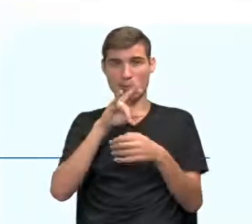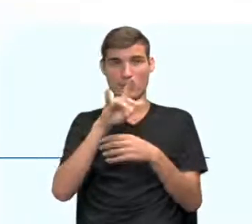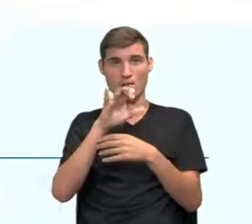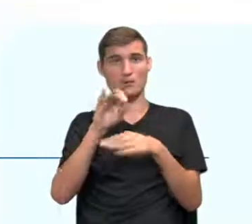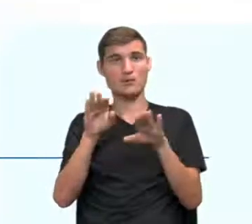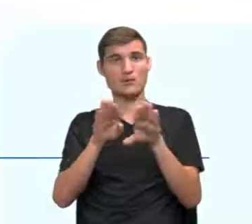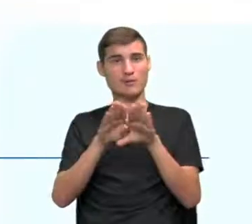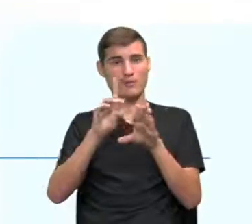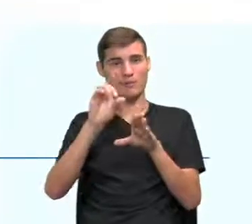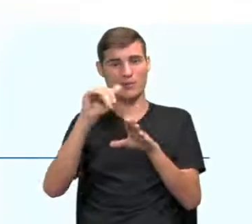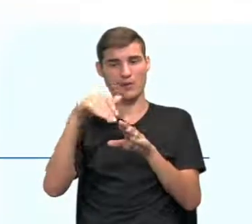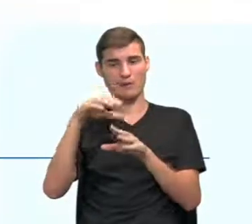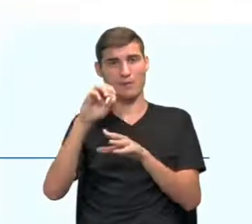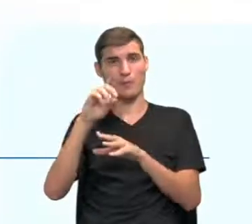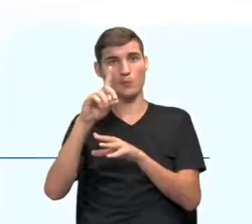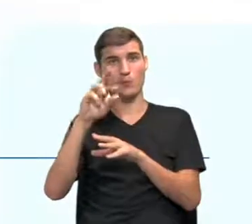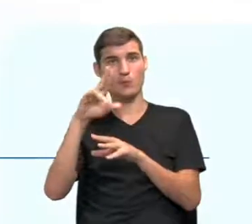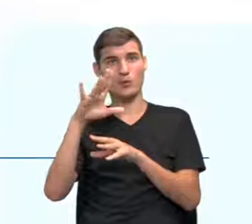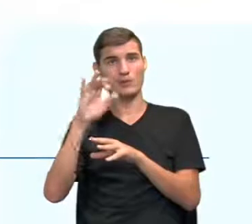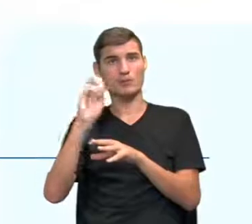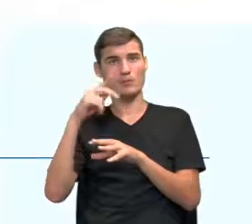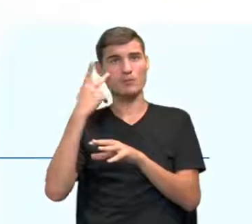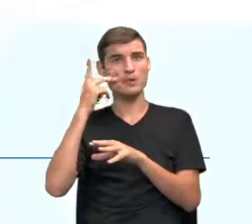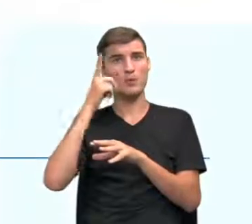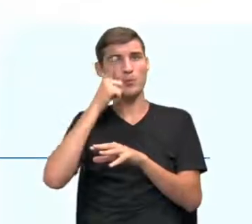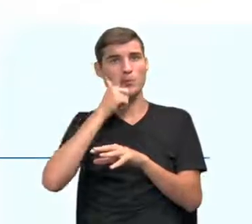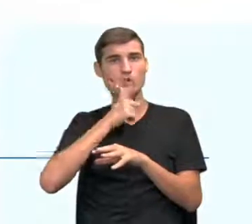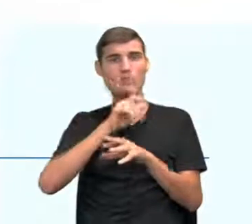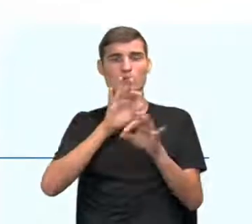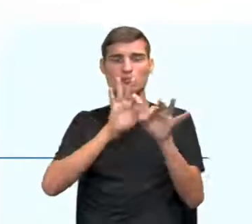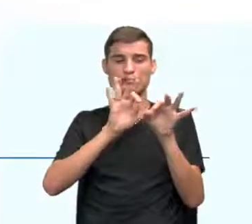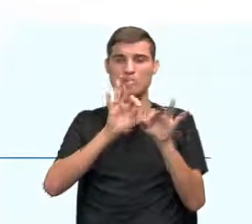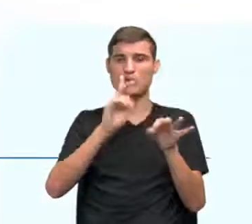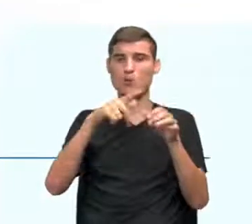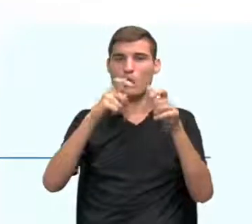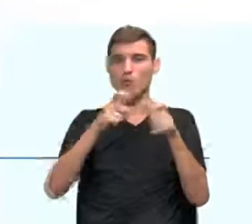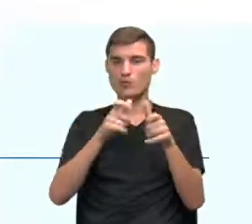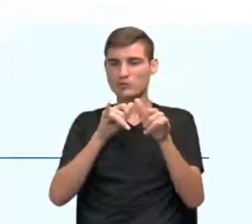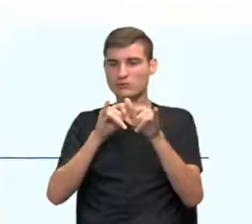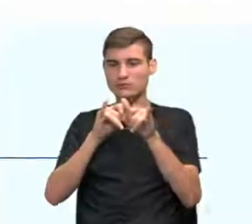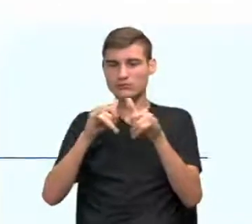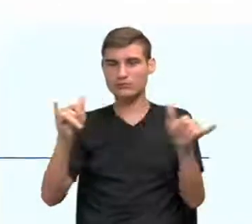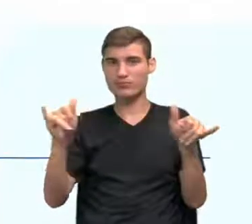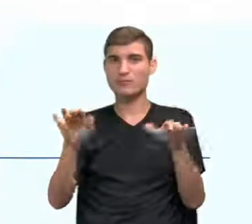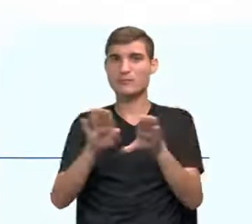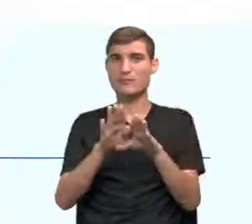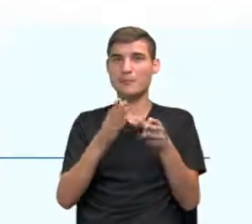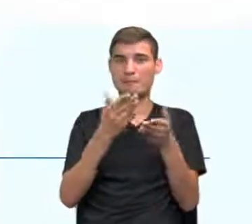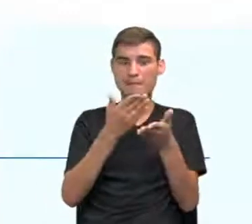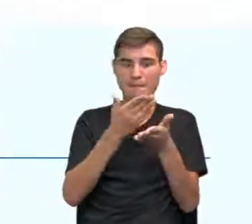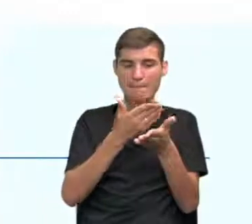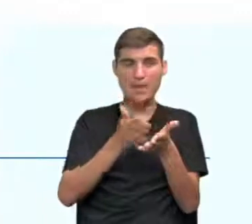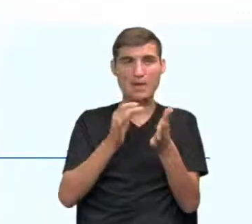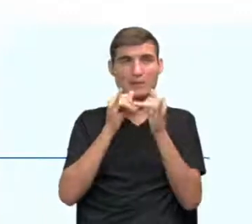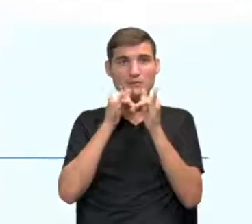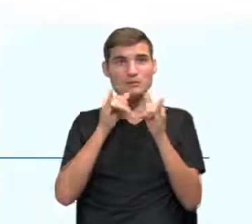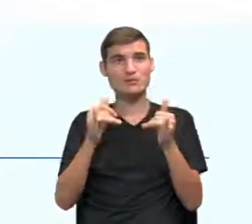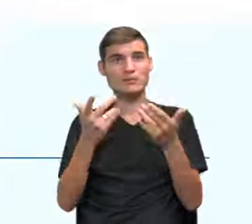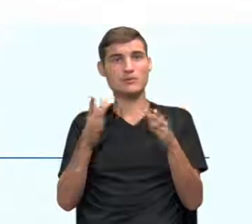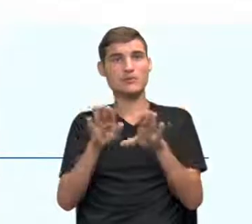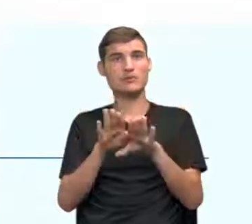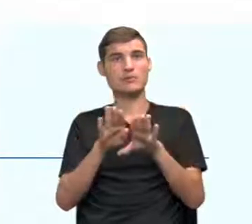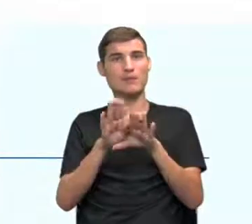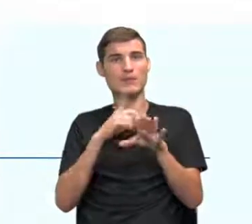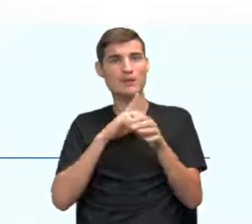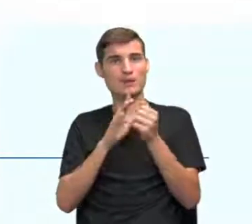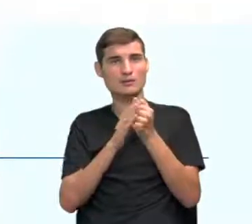demodulação, eles vêm para conseguir lidar com o multipercurso, lidar com a perda de percurso, lidar com o